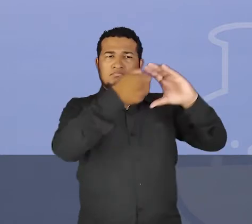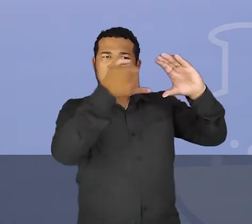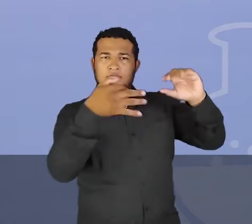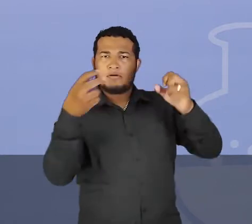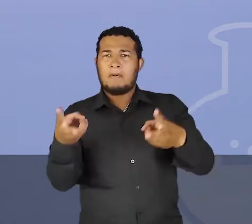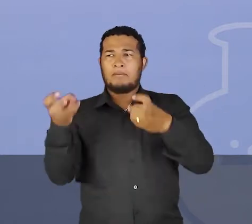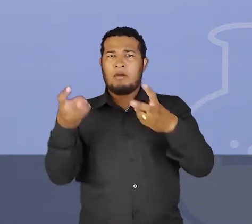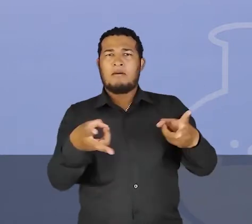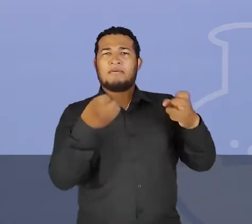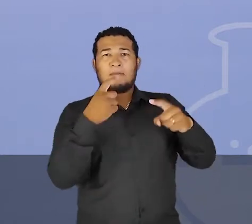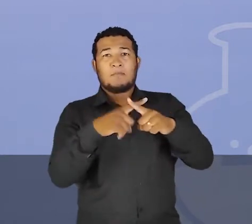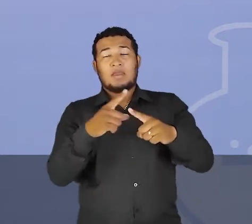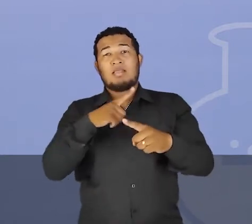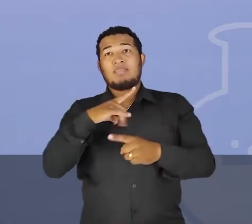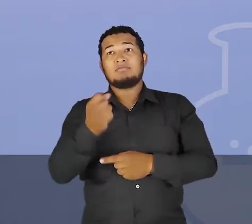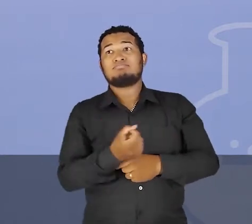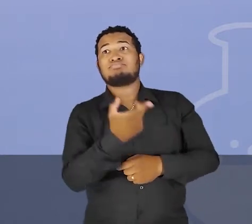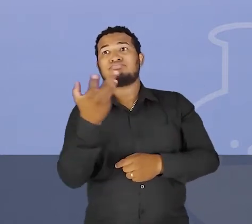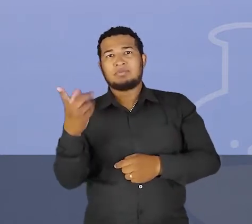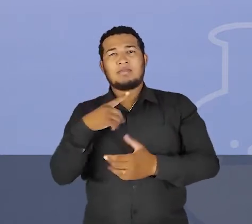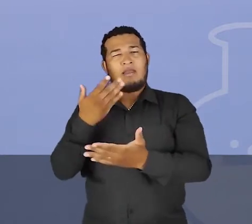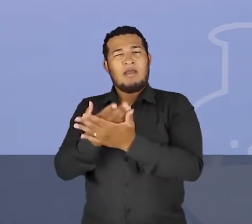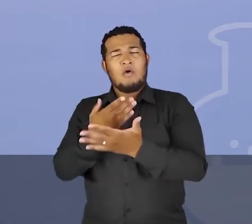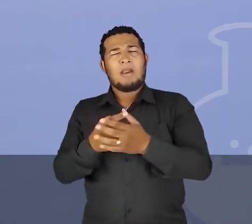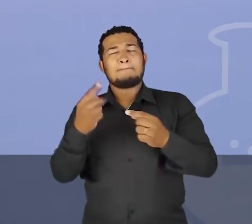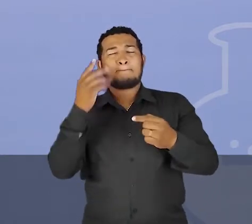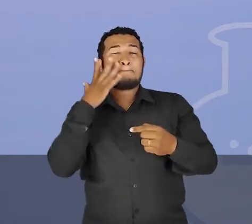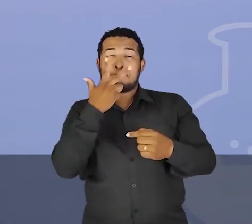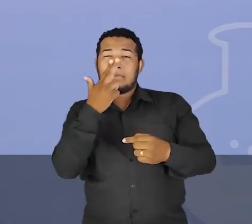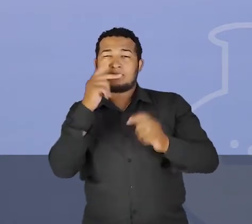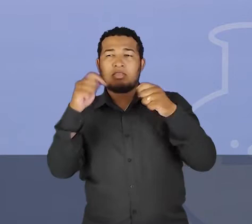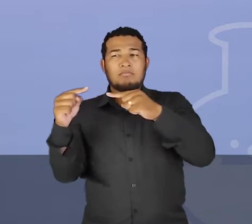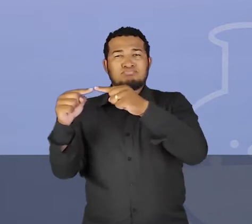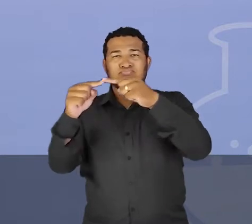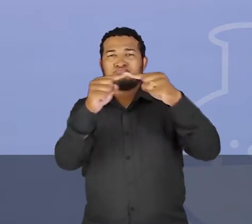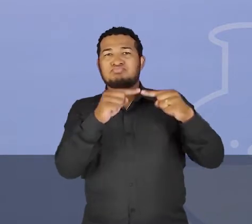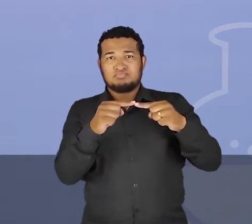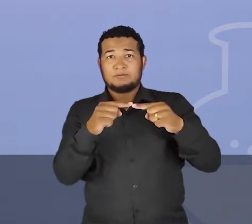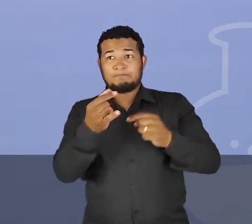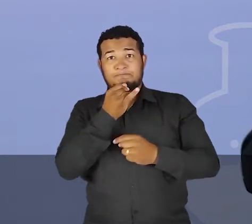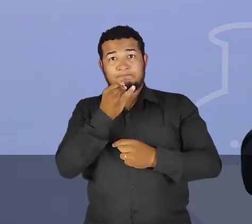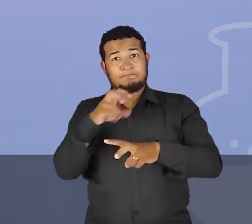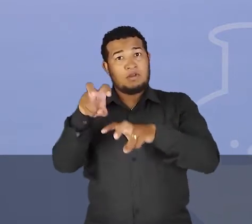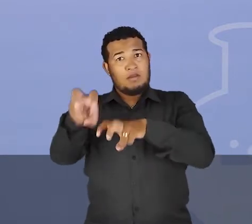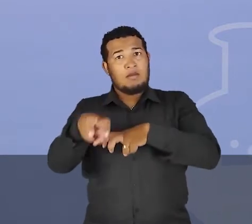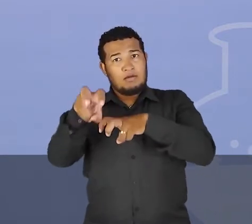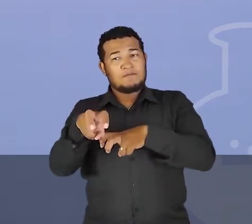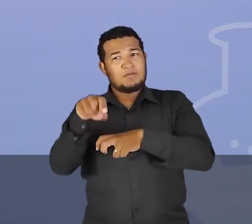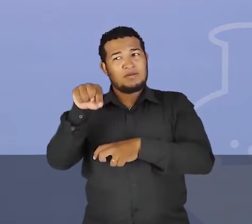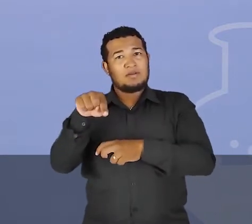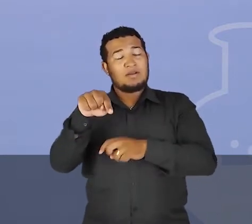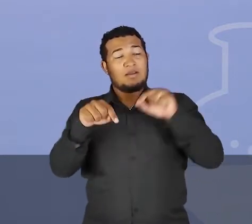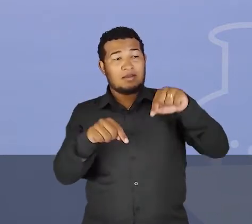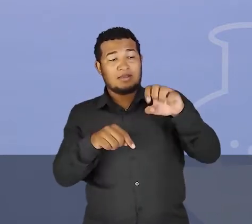eles vão entrar em diversos momentos na nossa aula. Por exemplo, quando nós falamos em agricultura